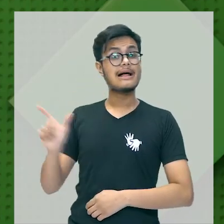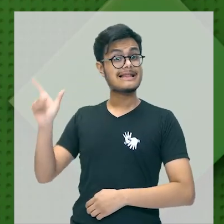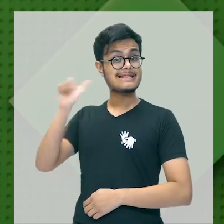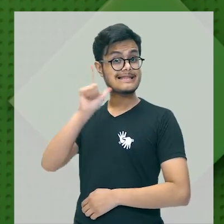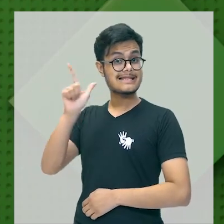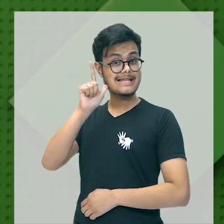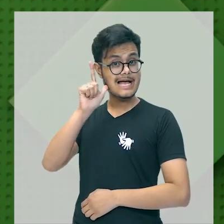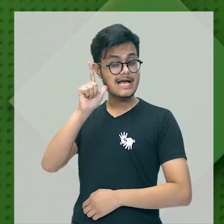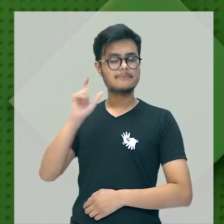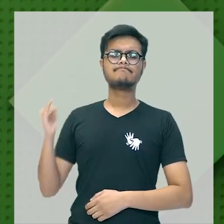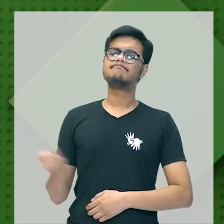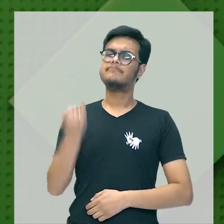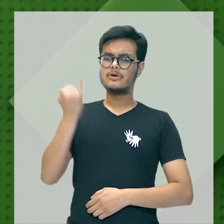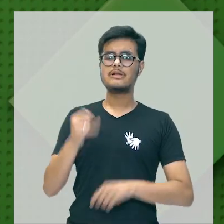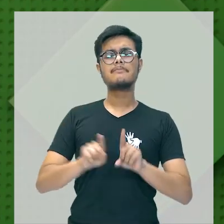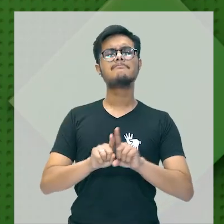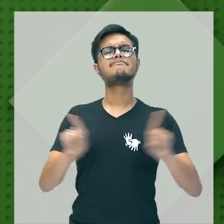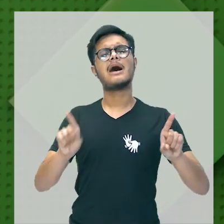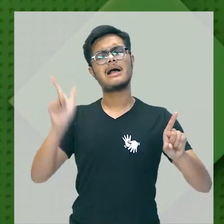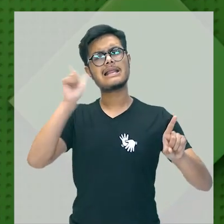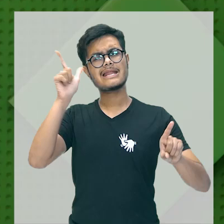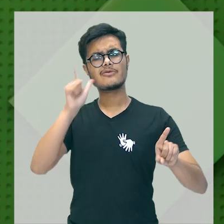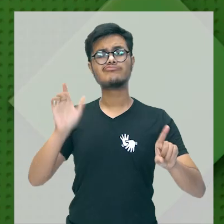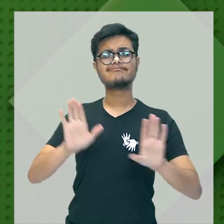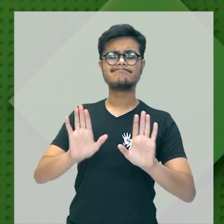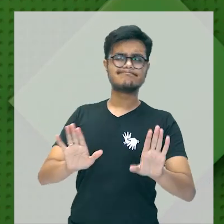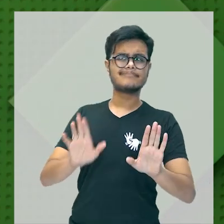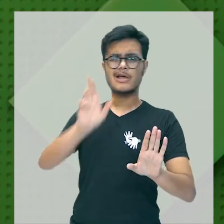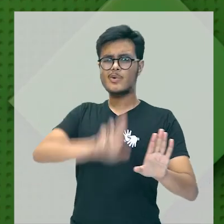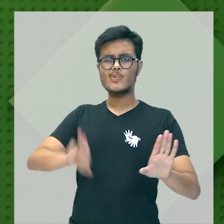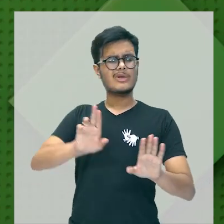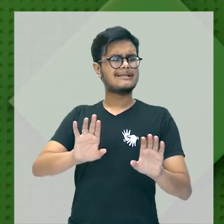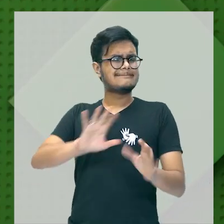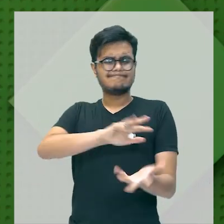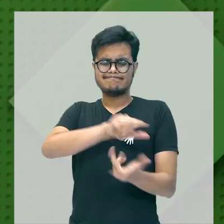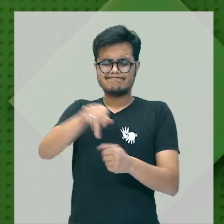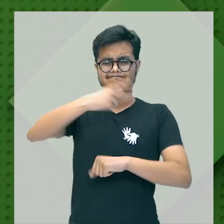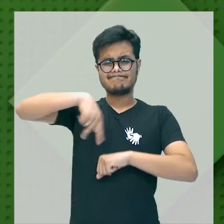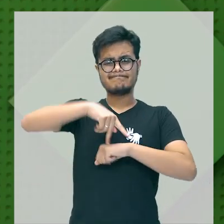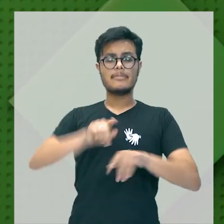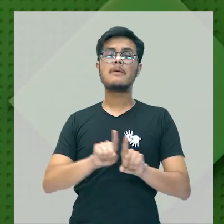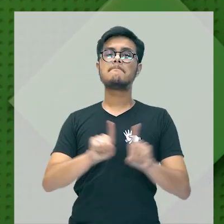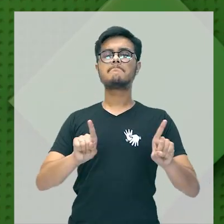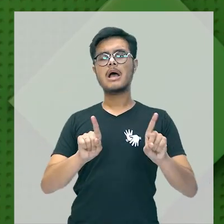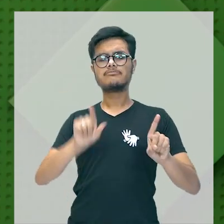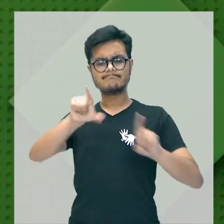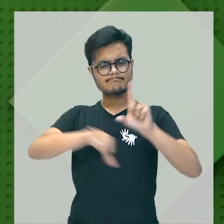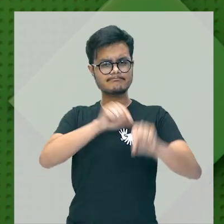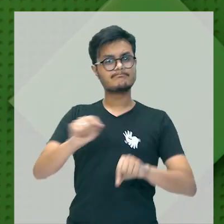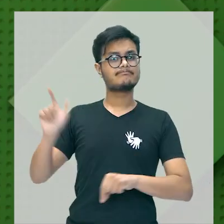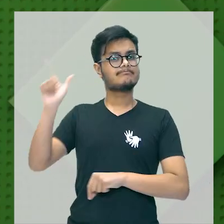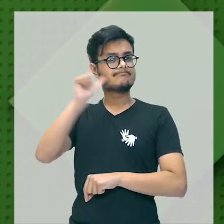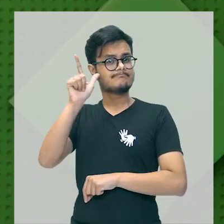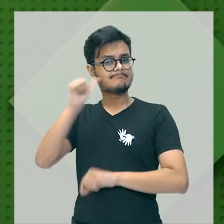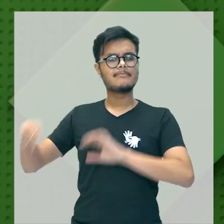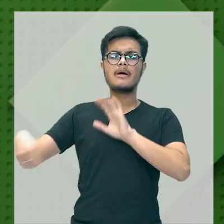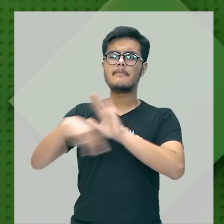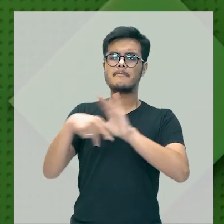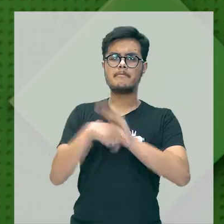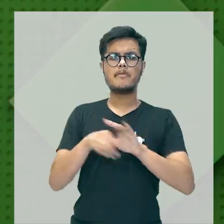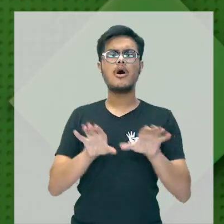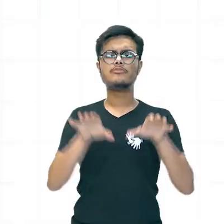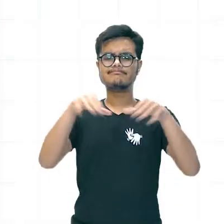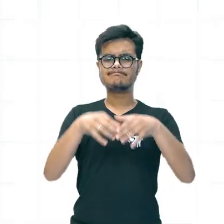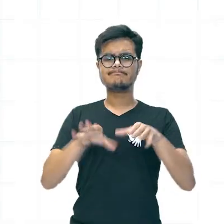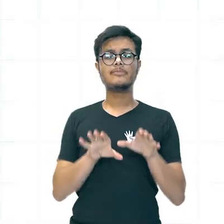latim, que é uma linguagem, né, que já não se usa mais em nenhum país. Então, ele colocou isso como um sistema de nomeação das